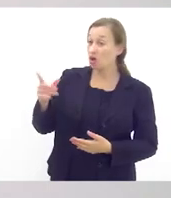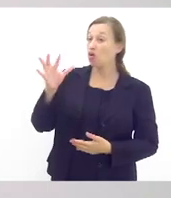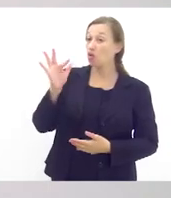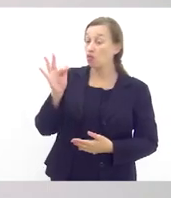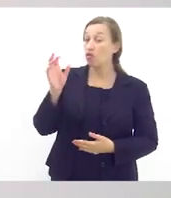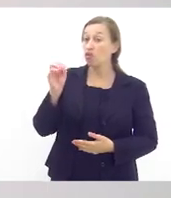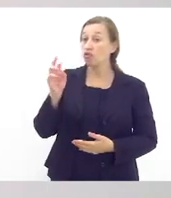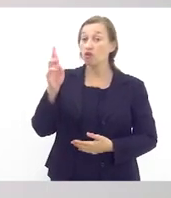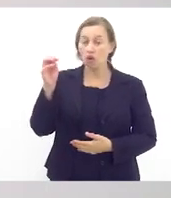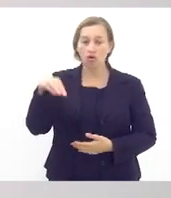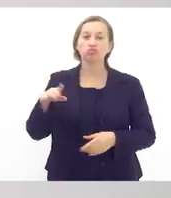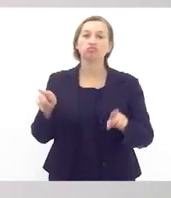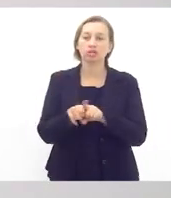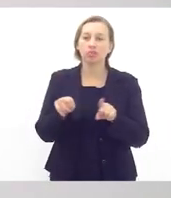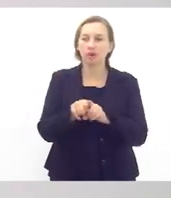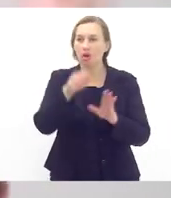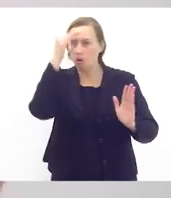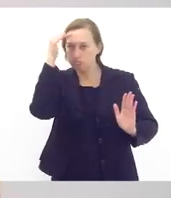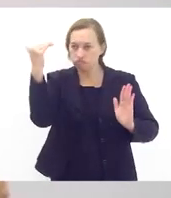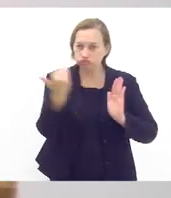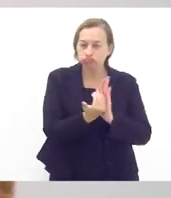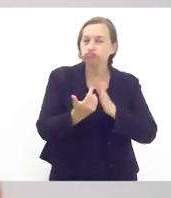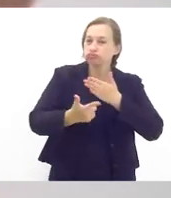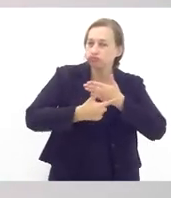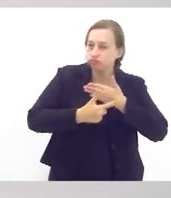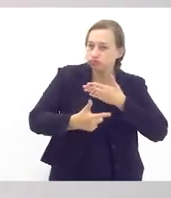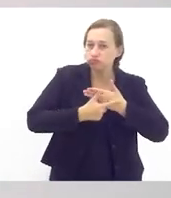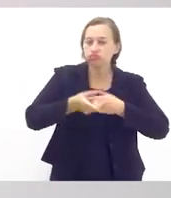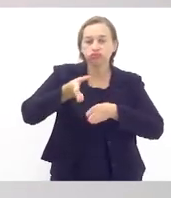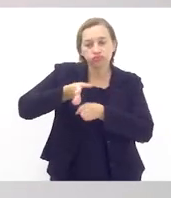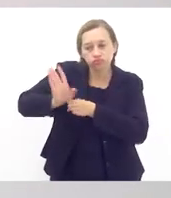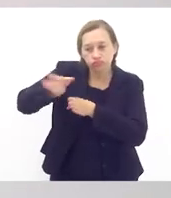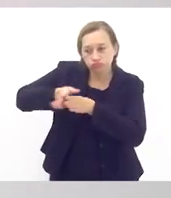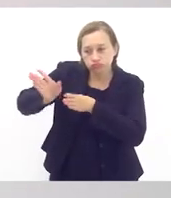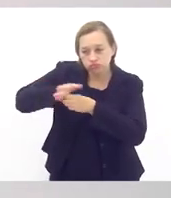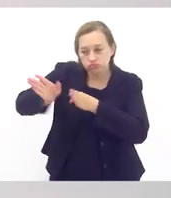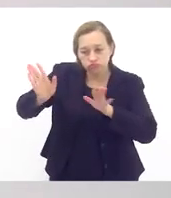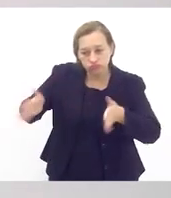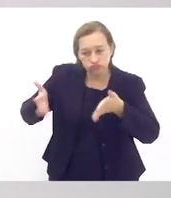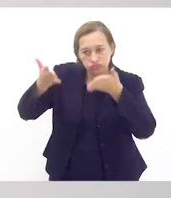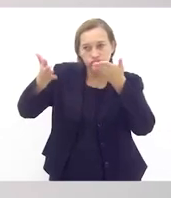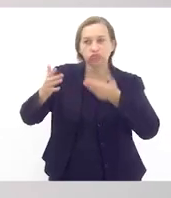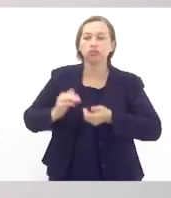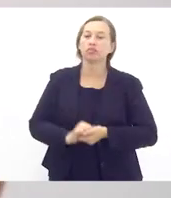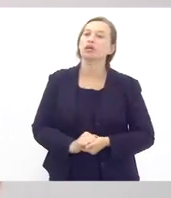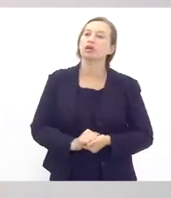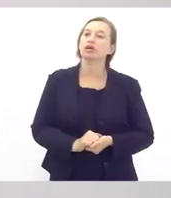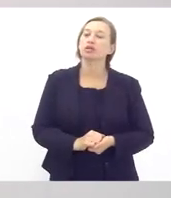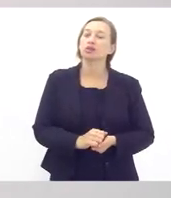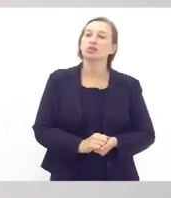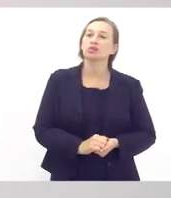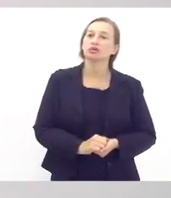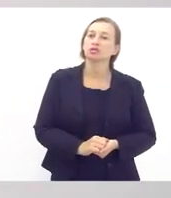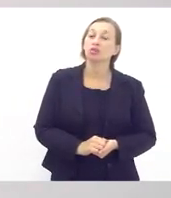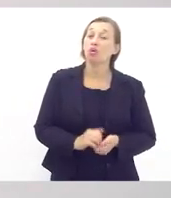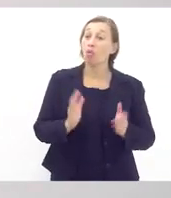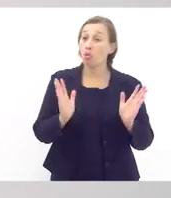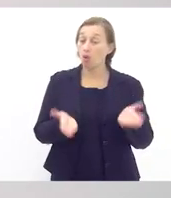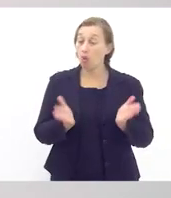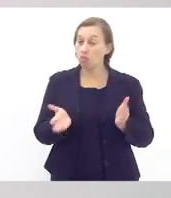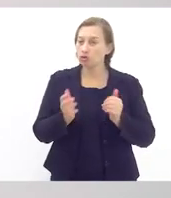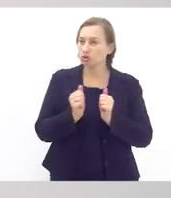também cumpre esse esse papel de orientação e de motivação né Nós a nós hoje